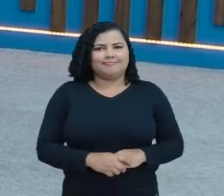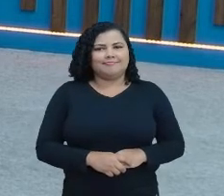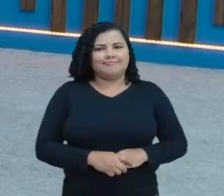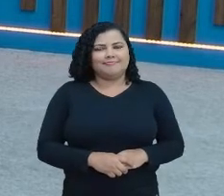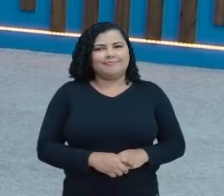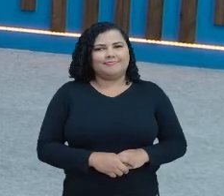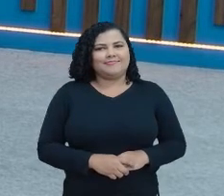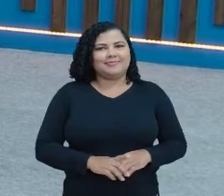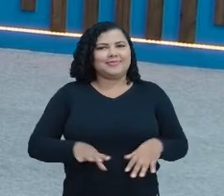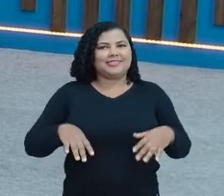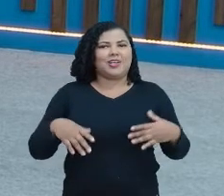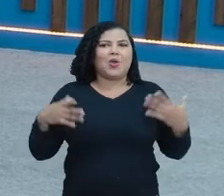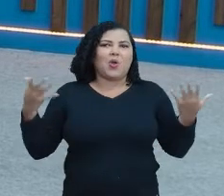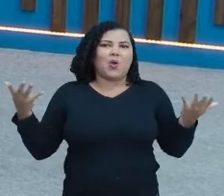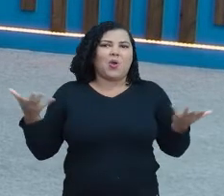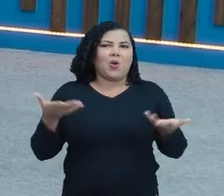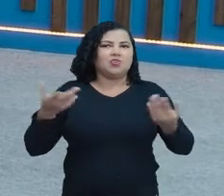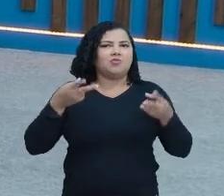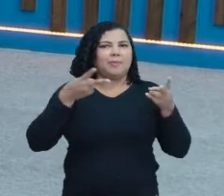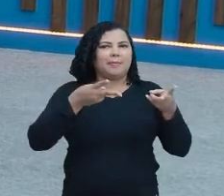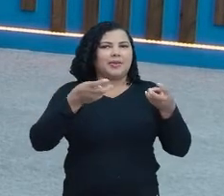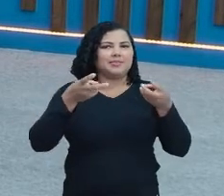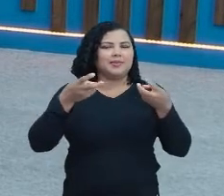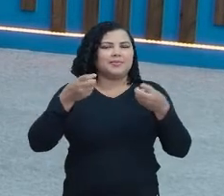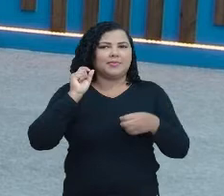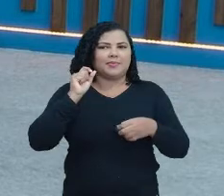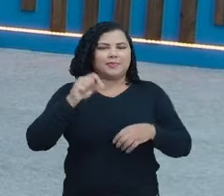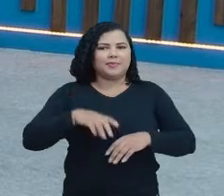Coincidentemente, vamos aqui, ó, observar